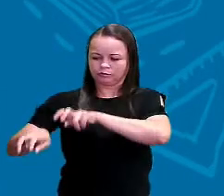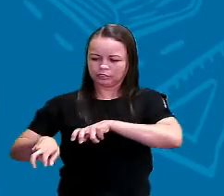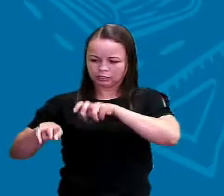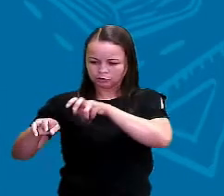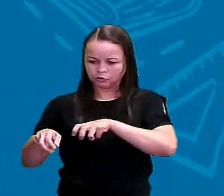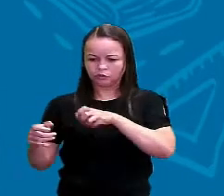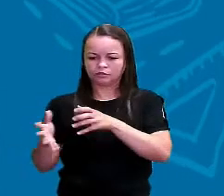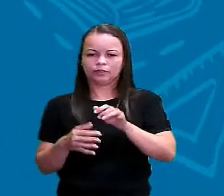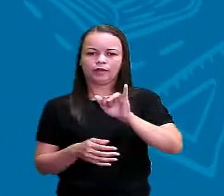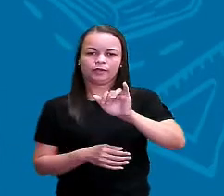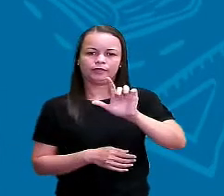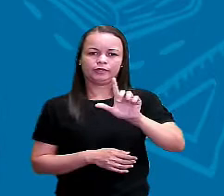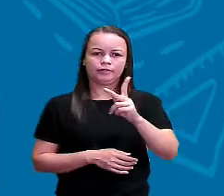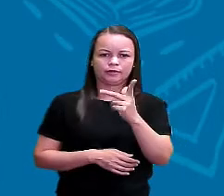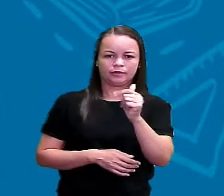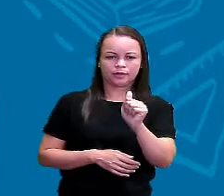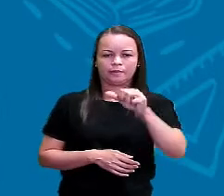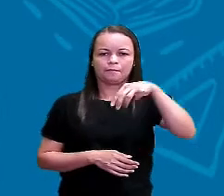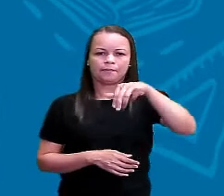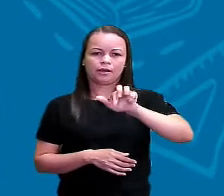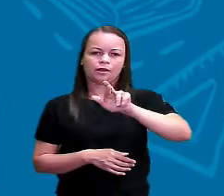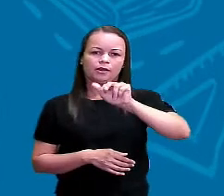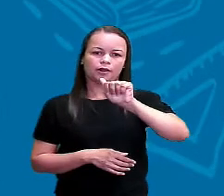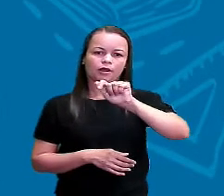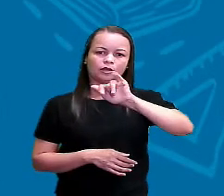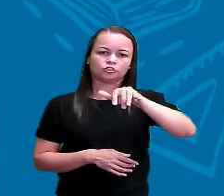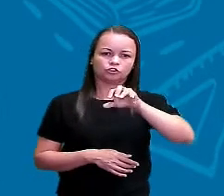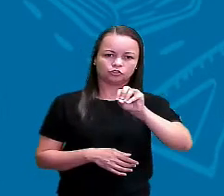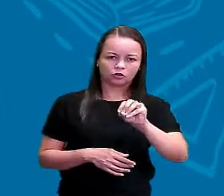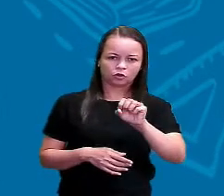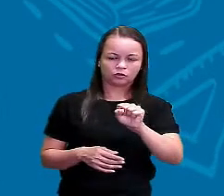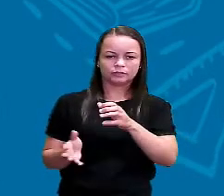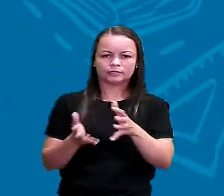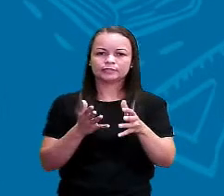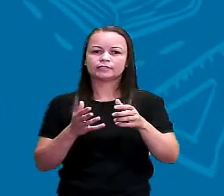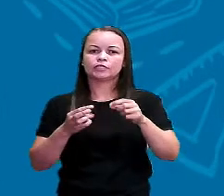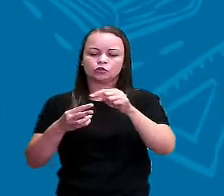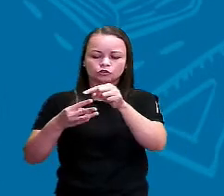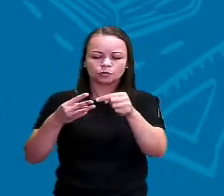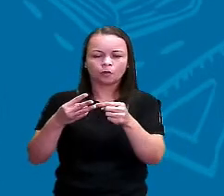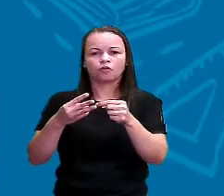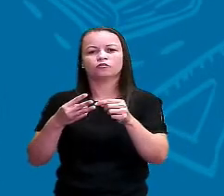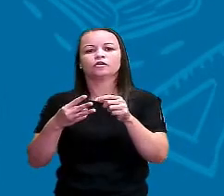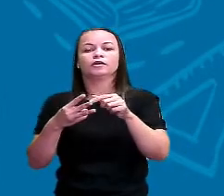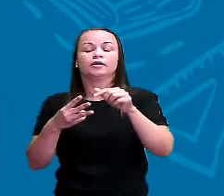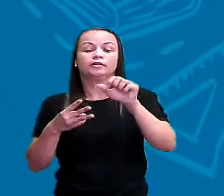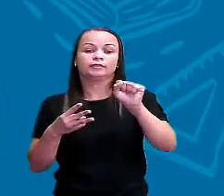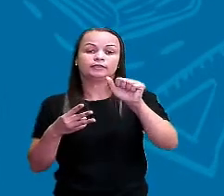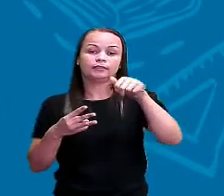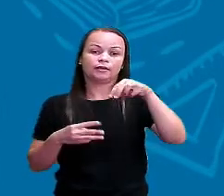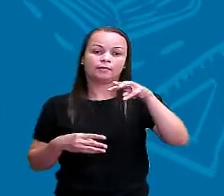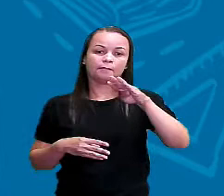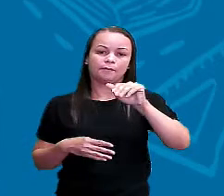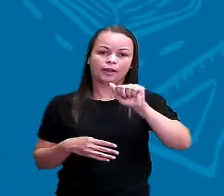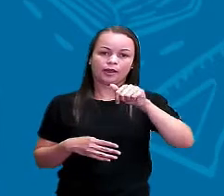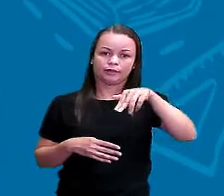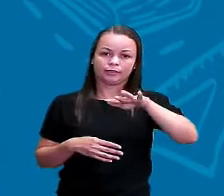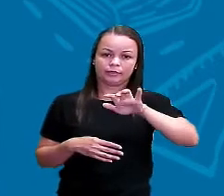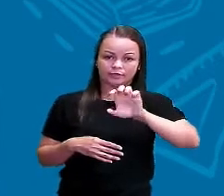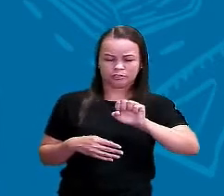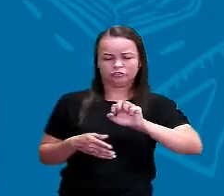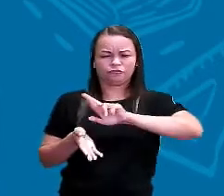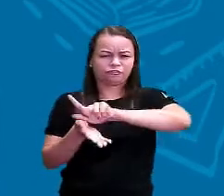os agricultores tupis-guaranis do litoral e os povos sambaquis. Então, ou seja, tinham diferentes povos,